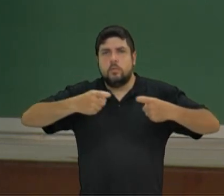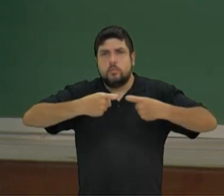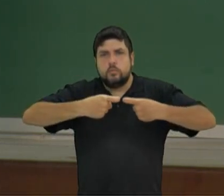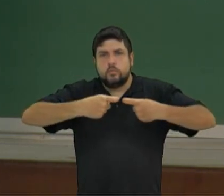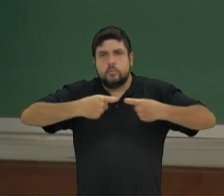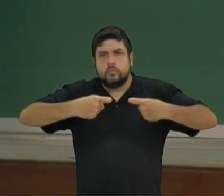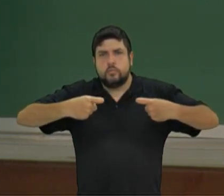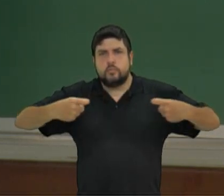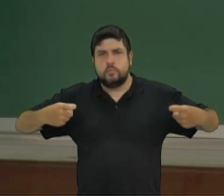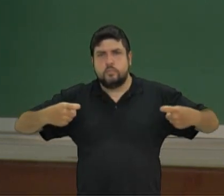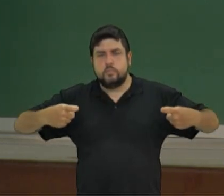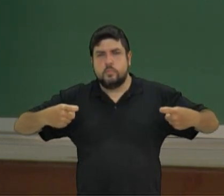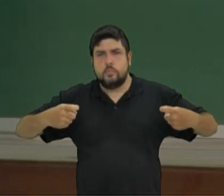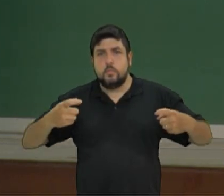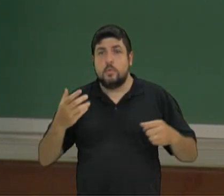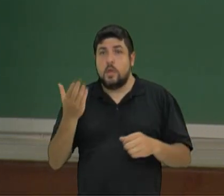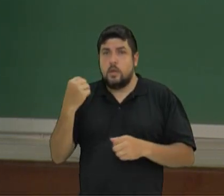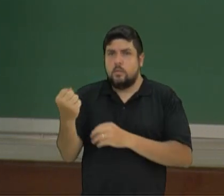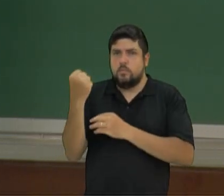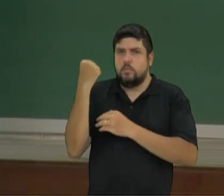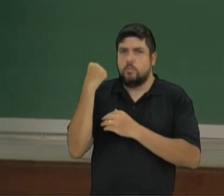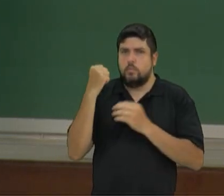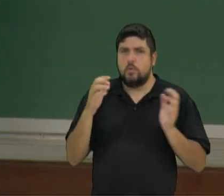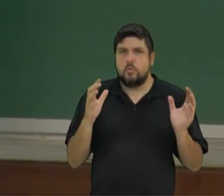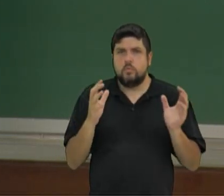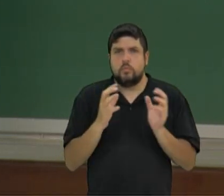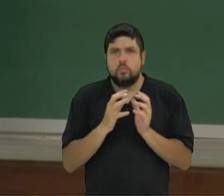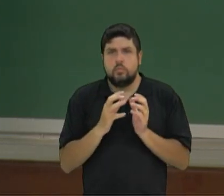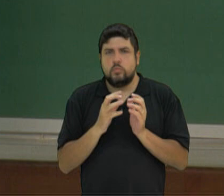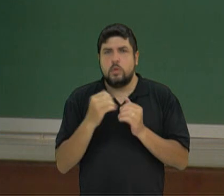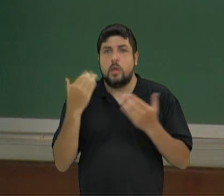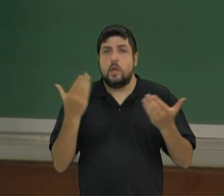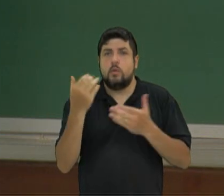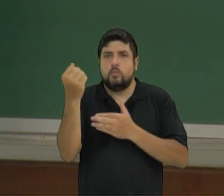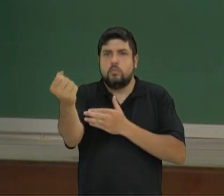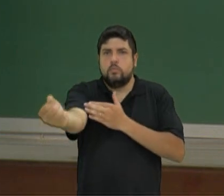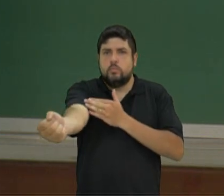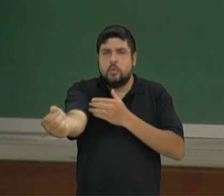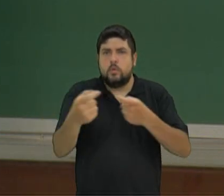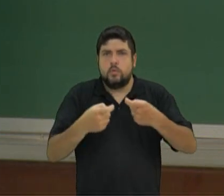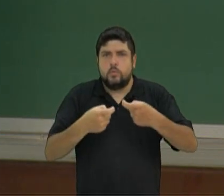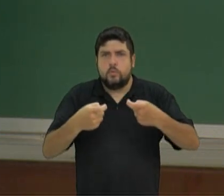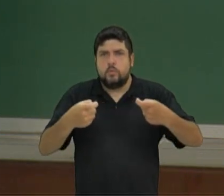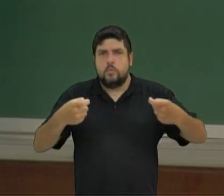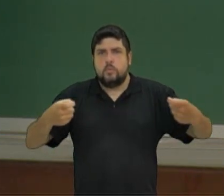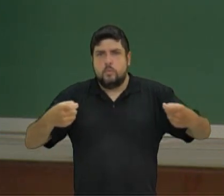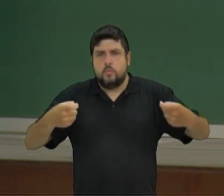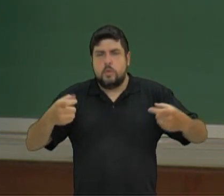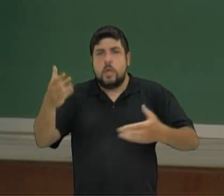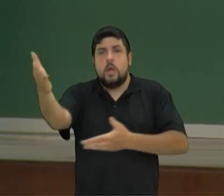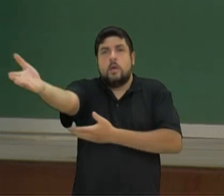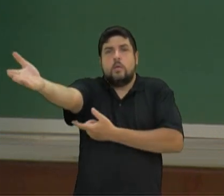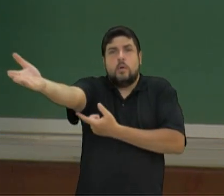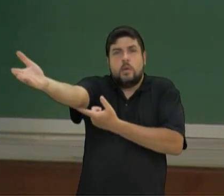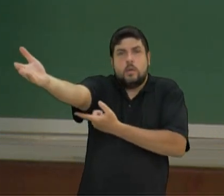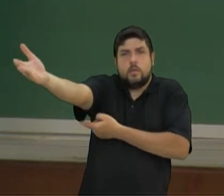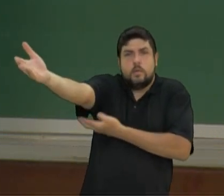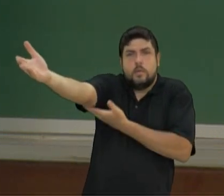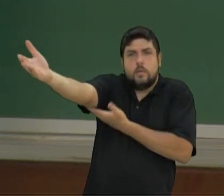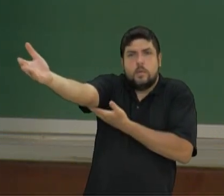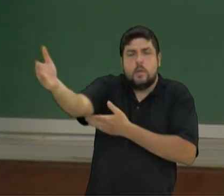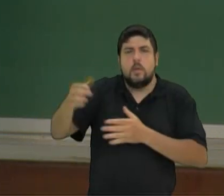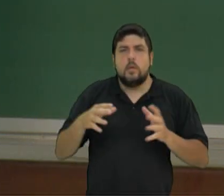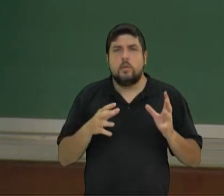dele, porque as suas fibras se esticaram, elasticidade. E o tríceps aqui embaixo agora está contraído.